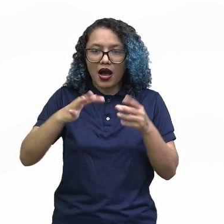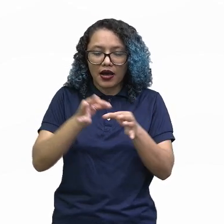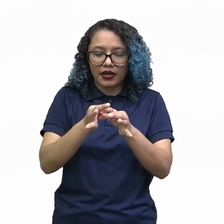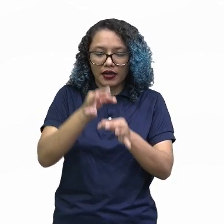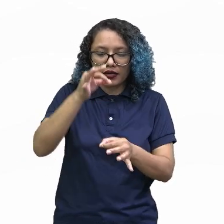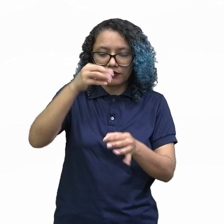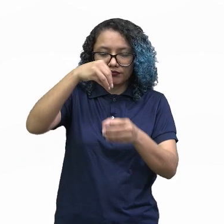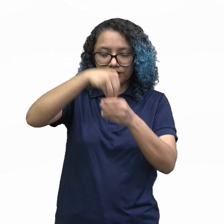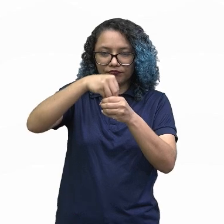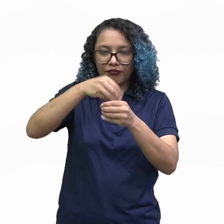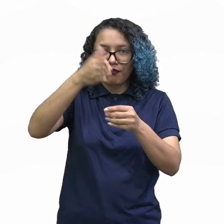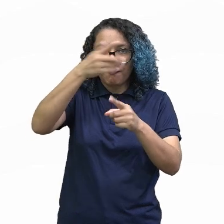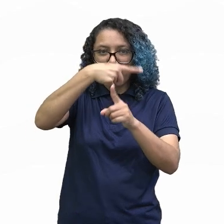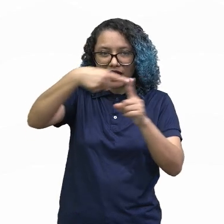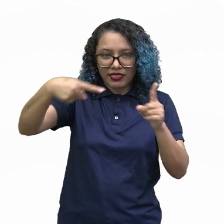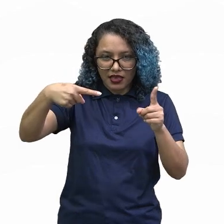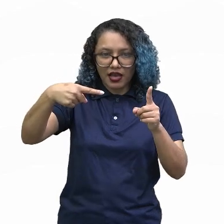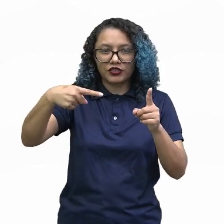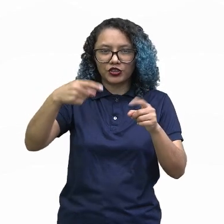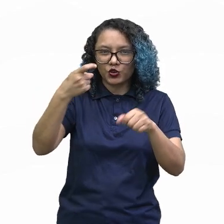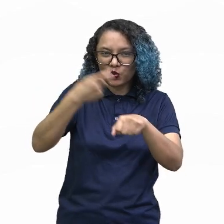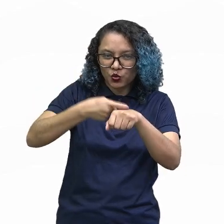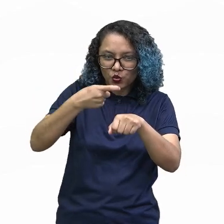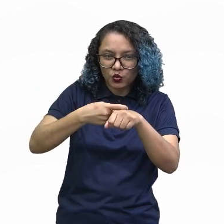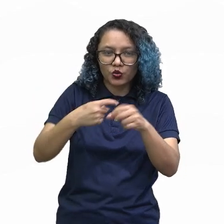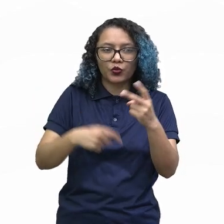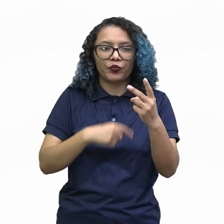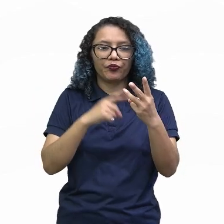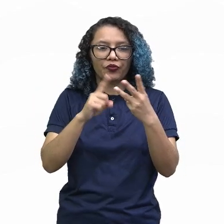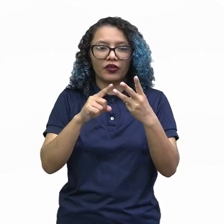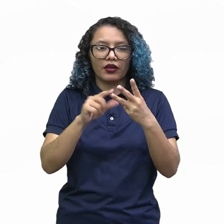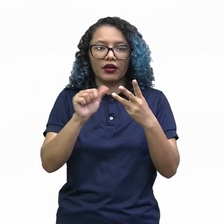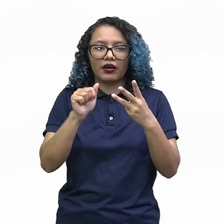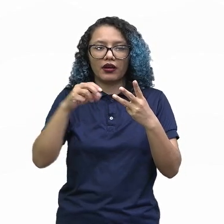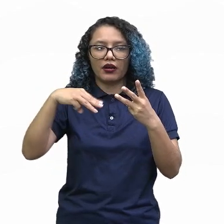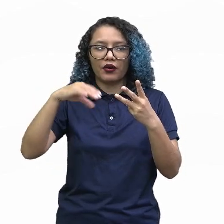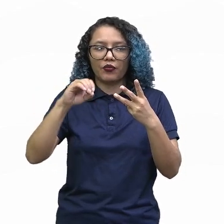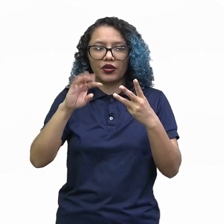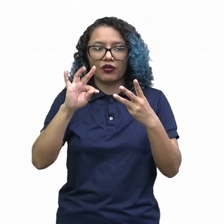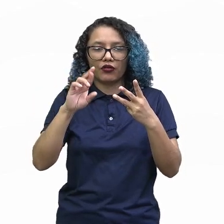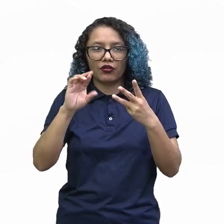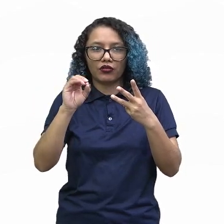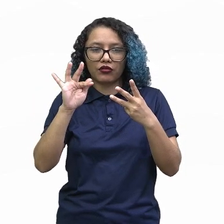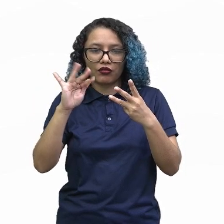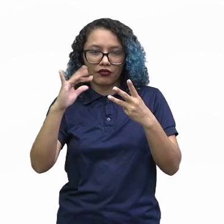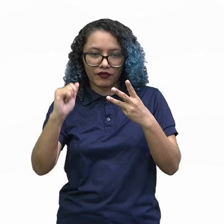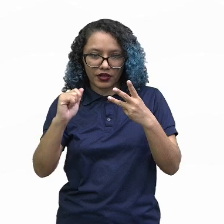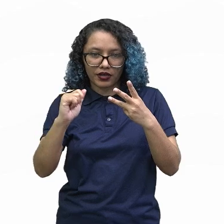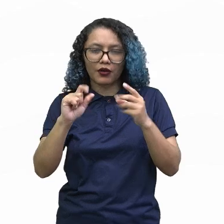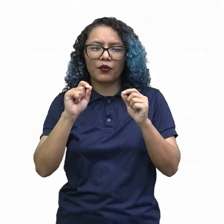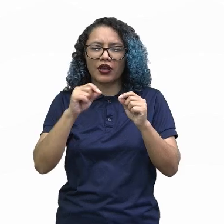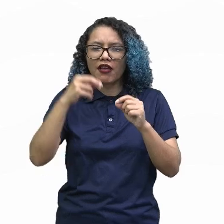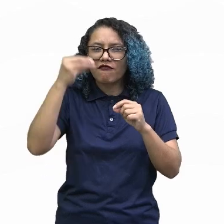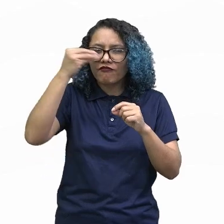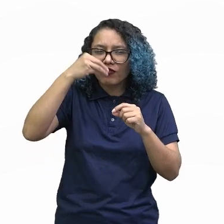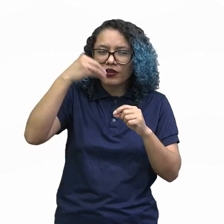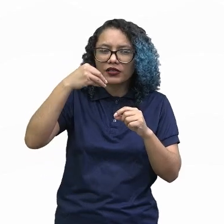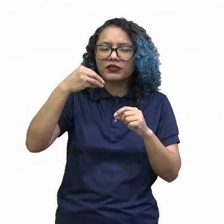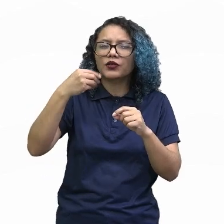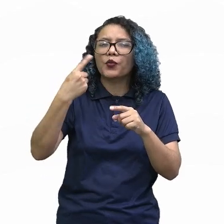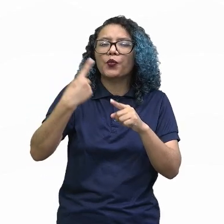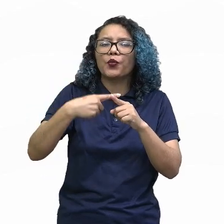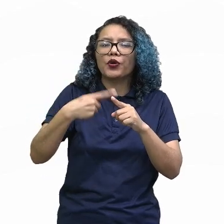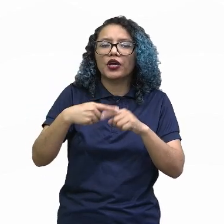lateral da medula espinhal. E a amiotrófica, a fraqueza que resulta na redução do